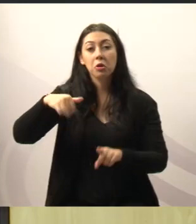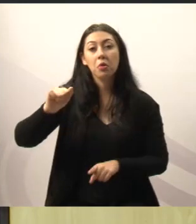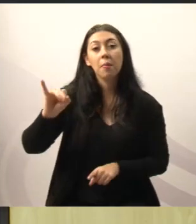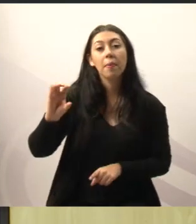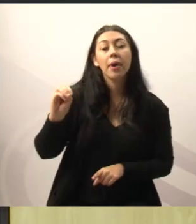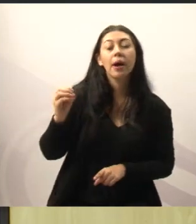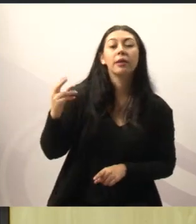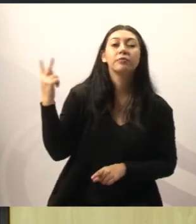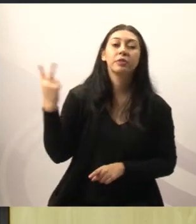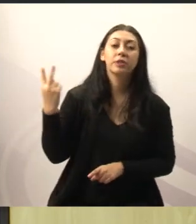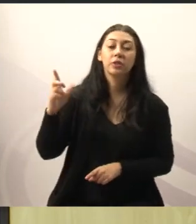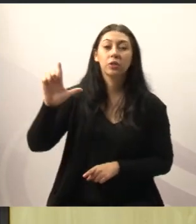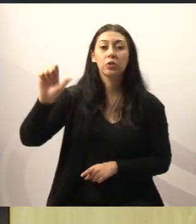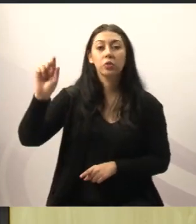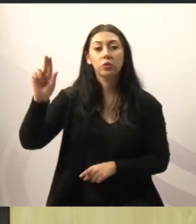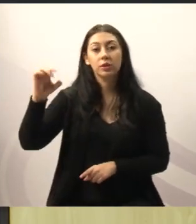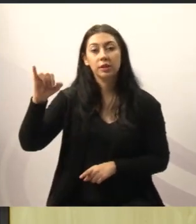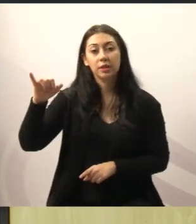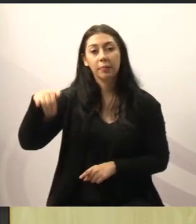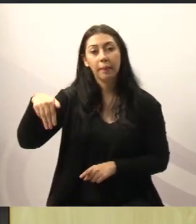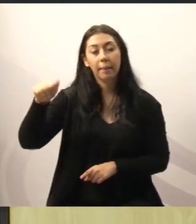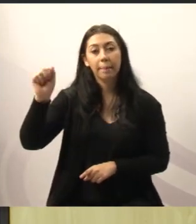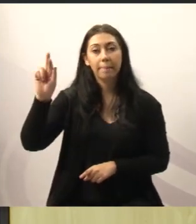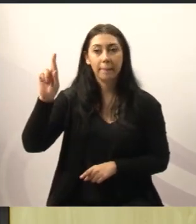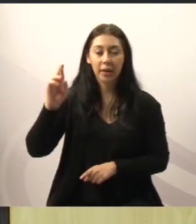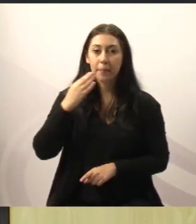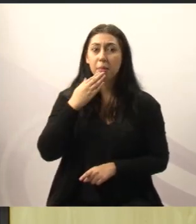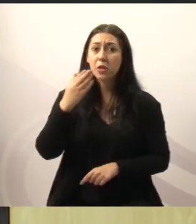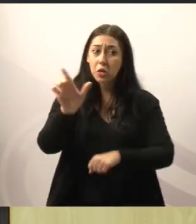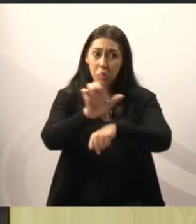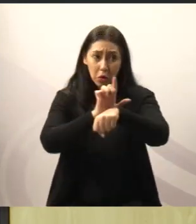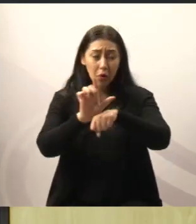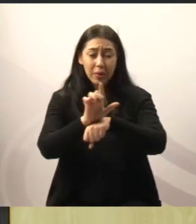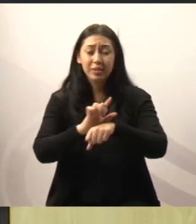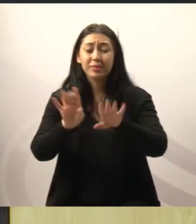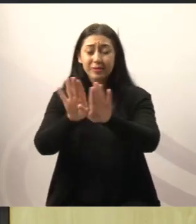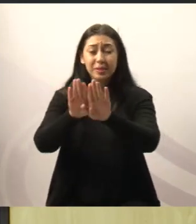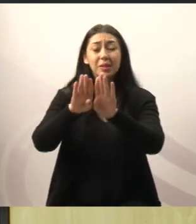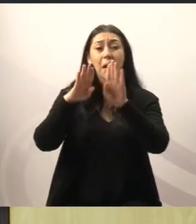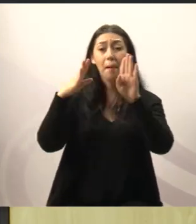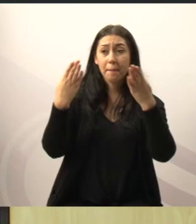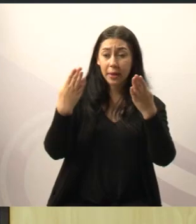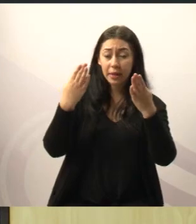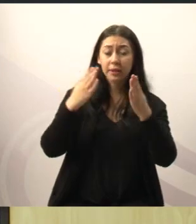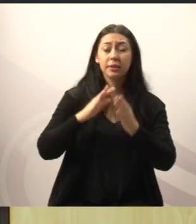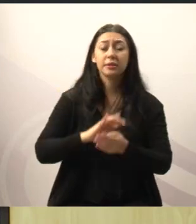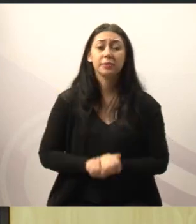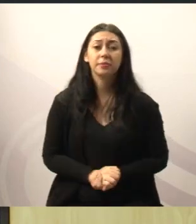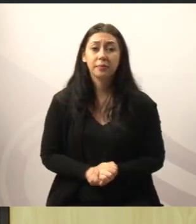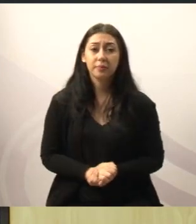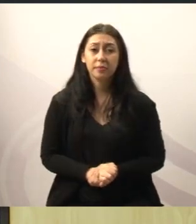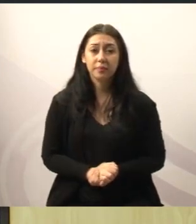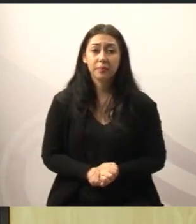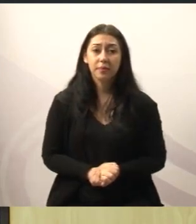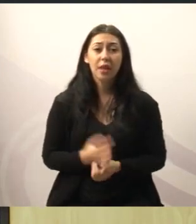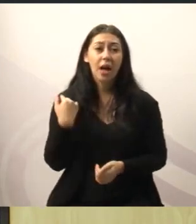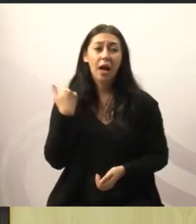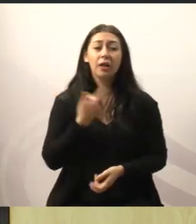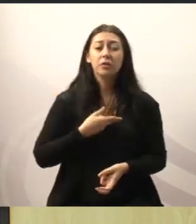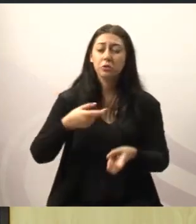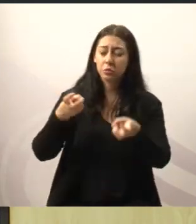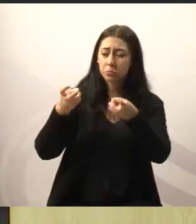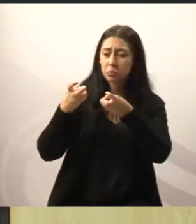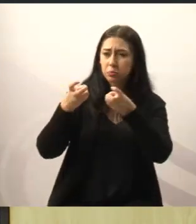Ponciano, apresentando sugestões e solicitando a flexibilização do comércio local para a manutenção de vários postos de trabalho, observadas